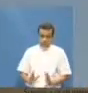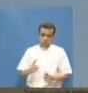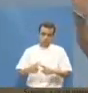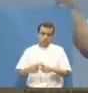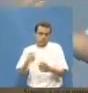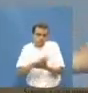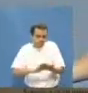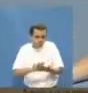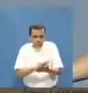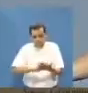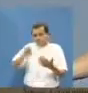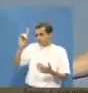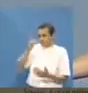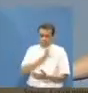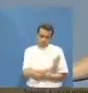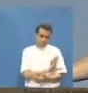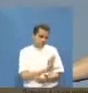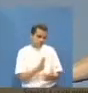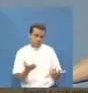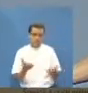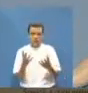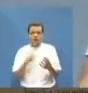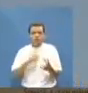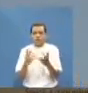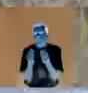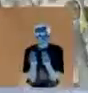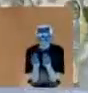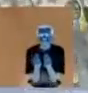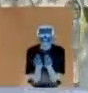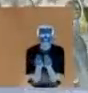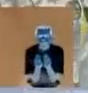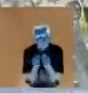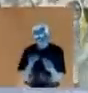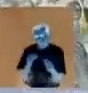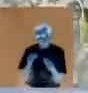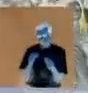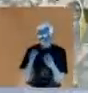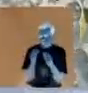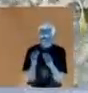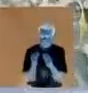primeiríssimo lugar. Ao menos uma vez na vida.